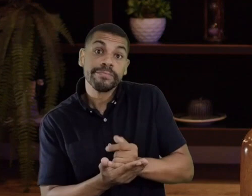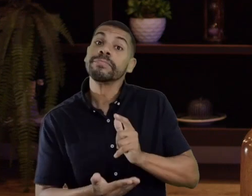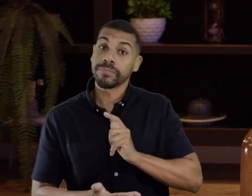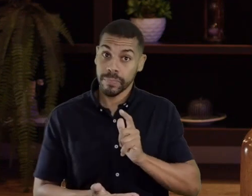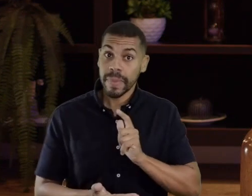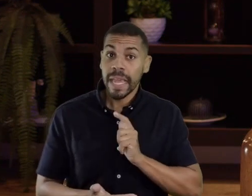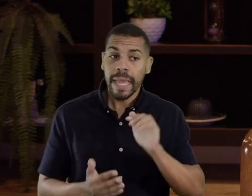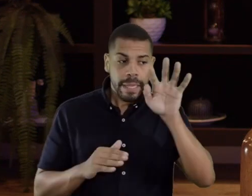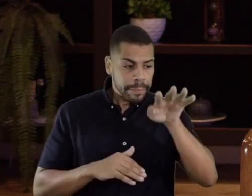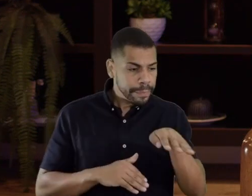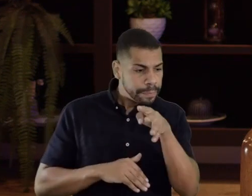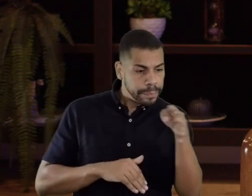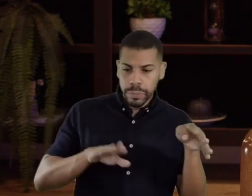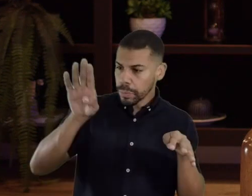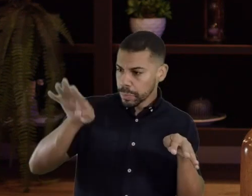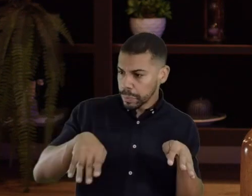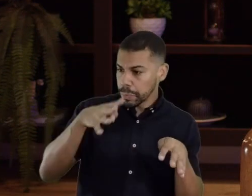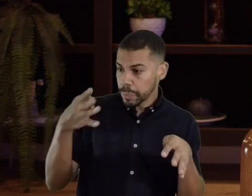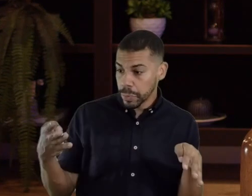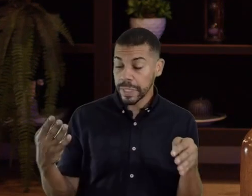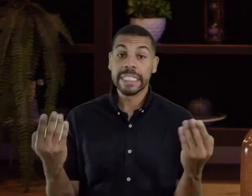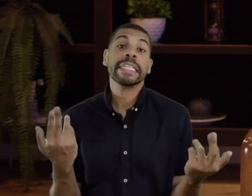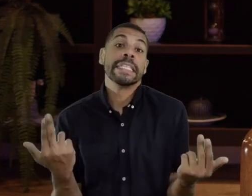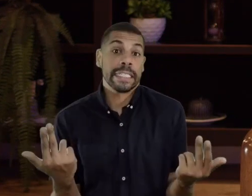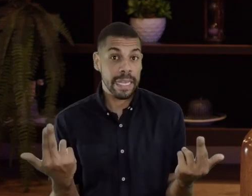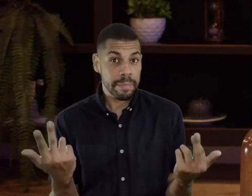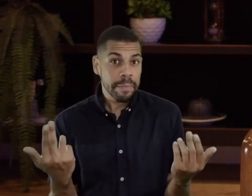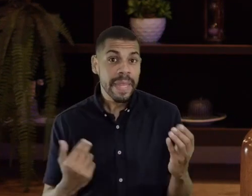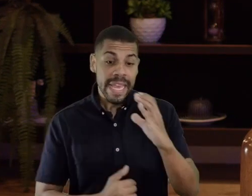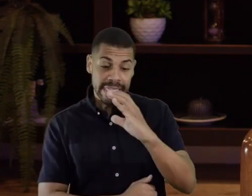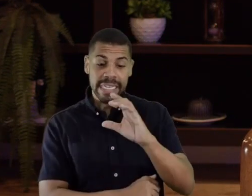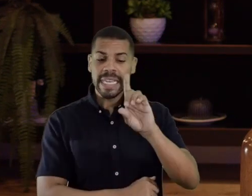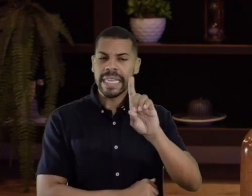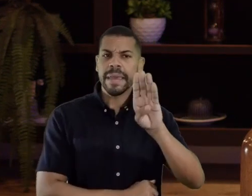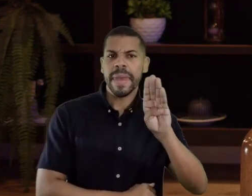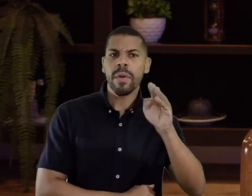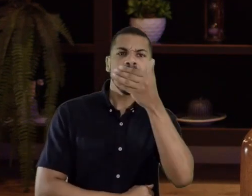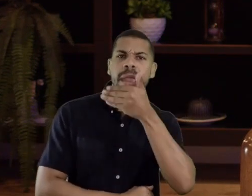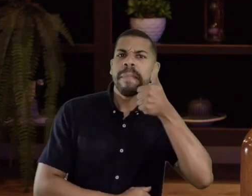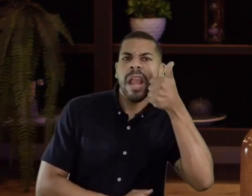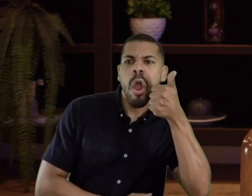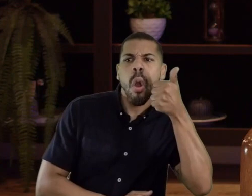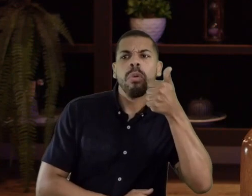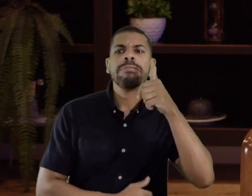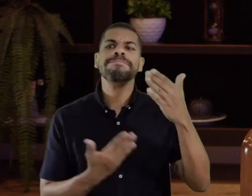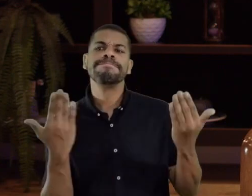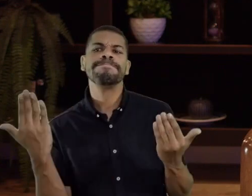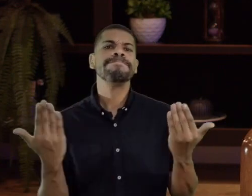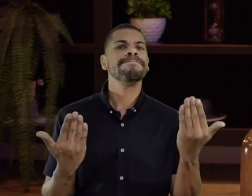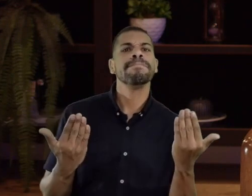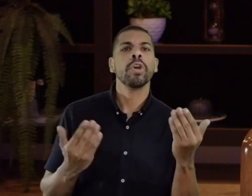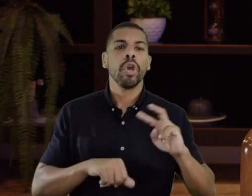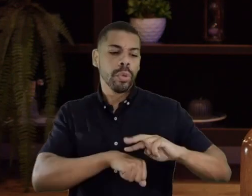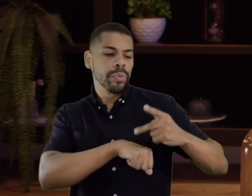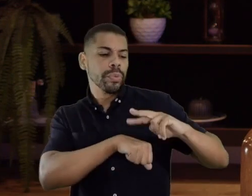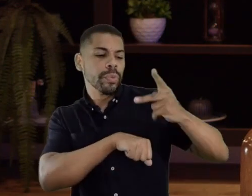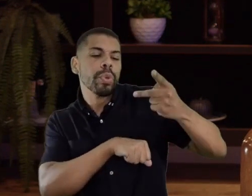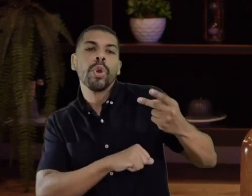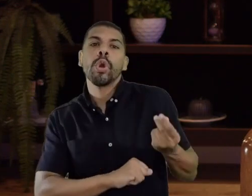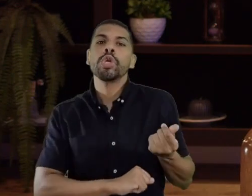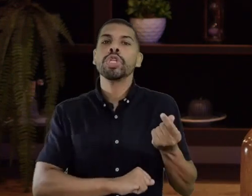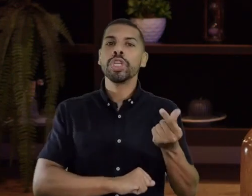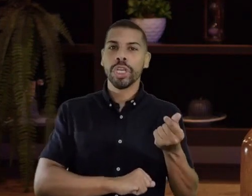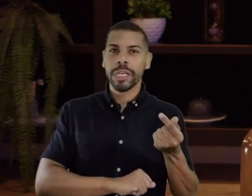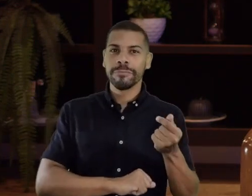a rentabilidade com esse com essa fórmula na taxa equivalente com um CDB e verificar o que que é melhor para você naquele momento em termos de